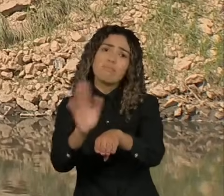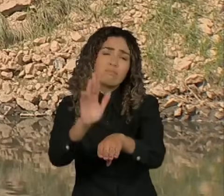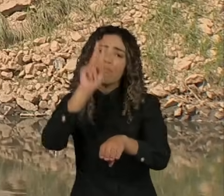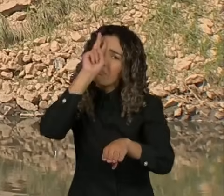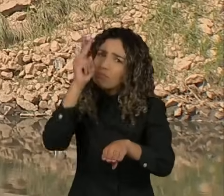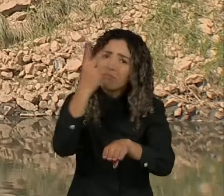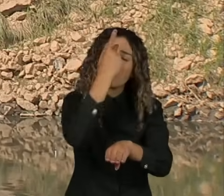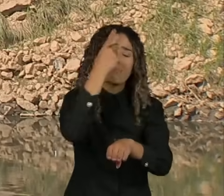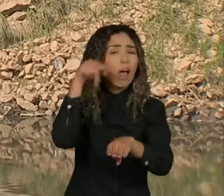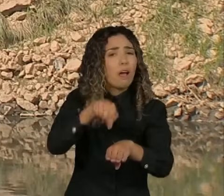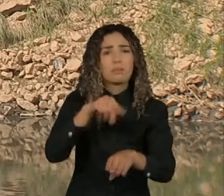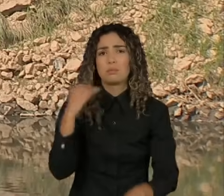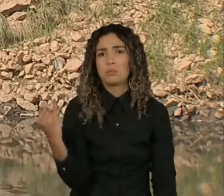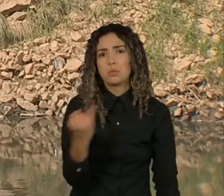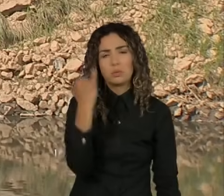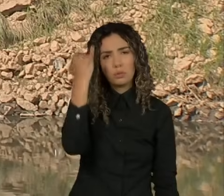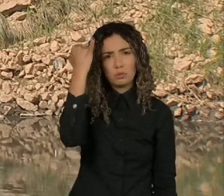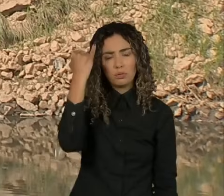importante.